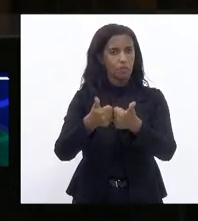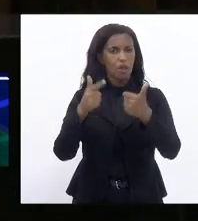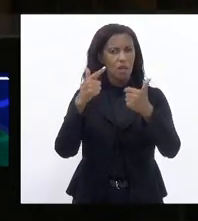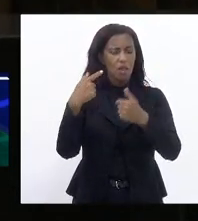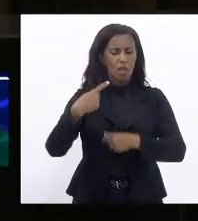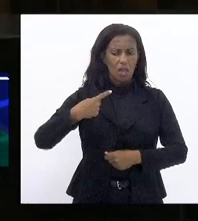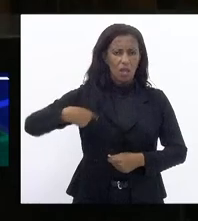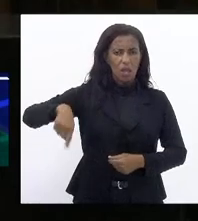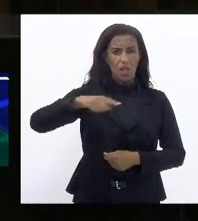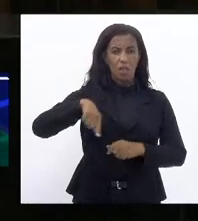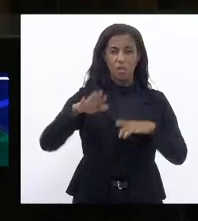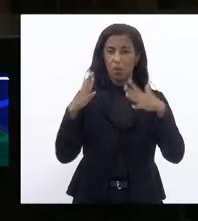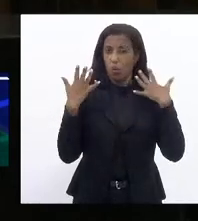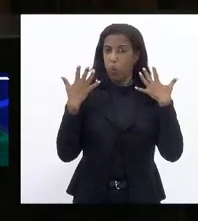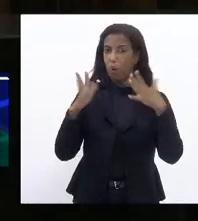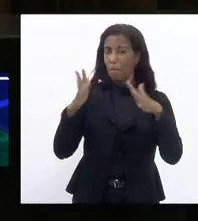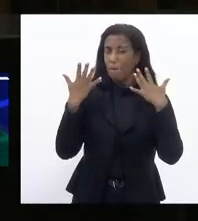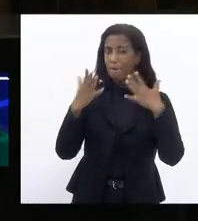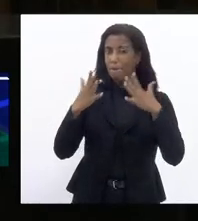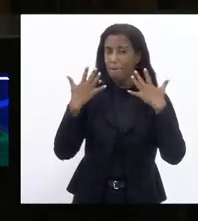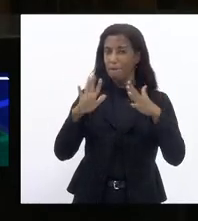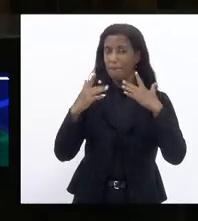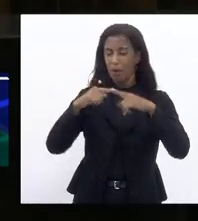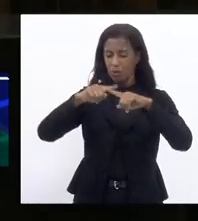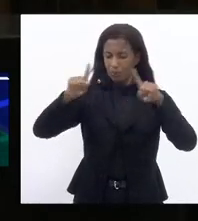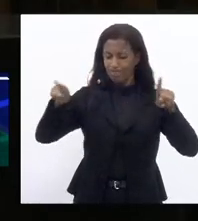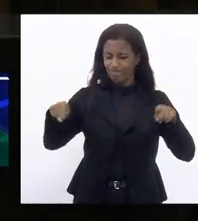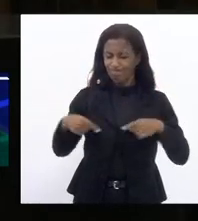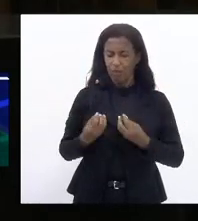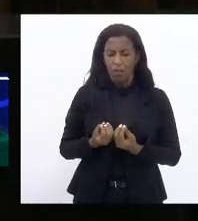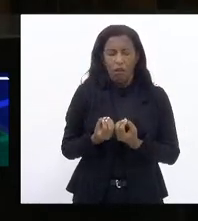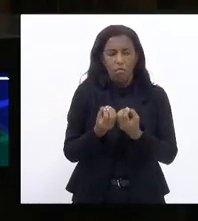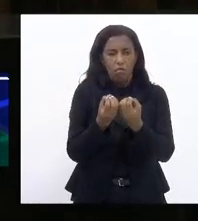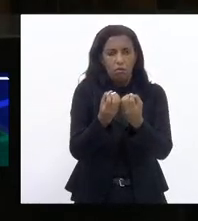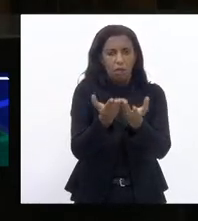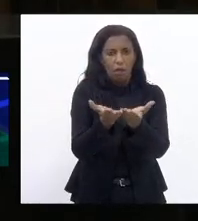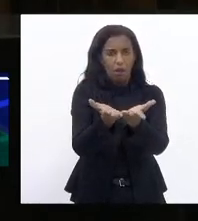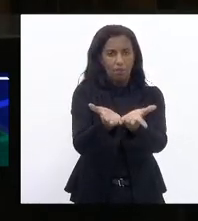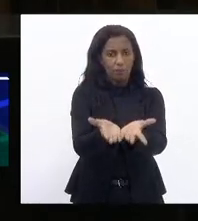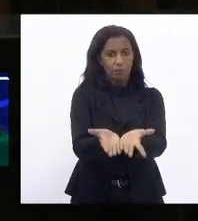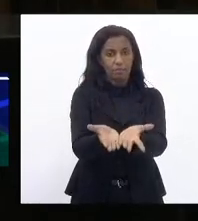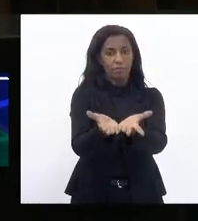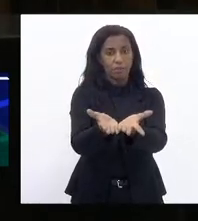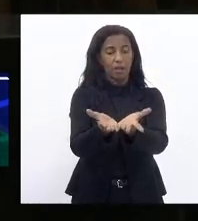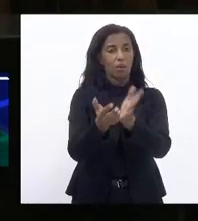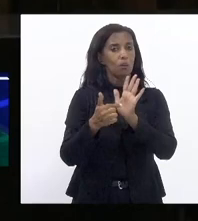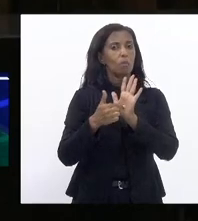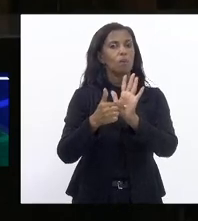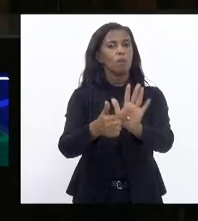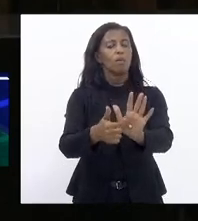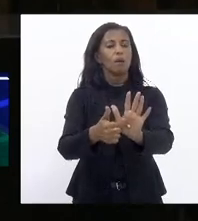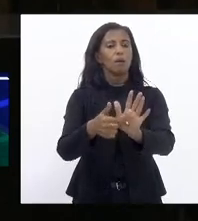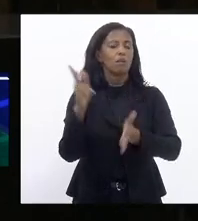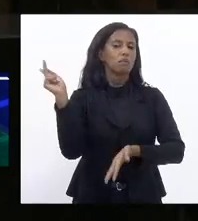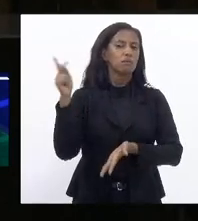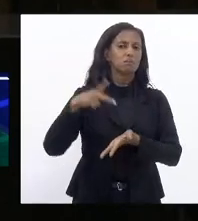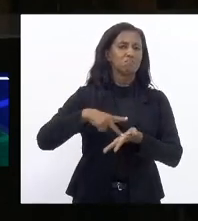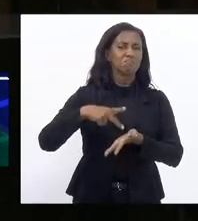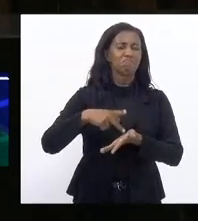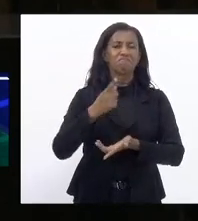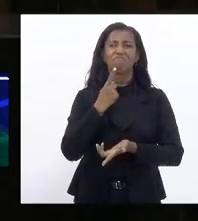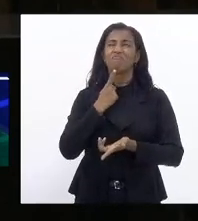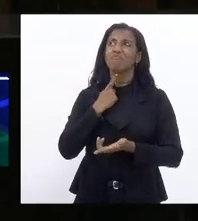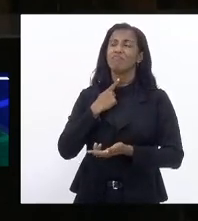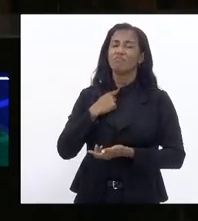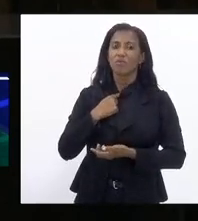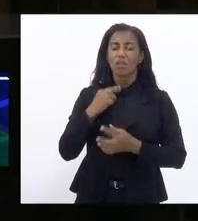aplauso que o meu gabinete hoje te oferece representa a verdadeira